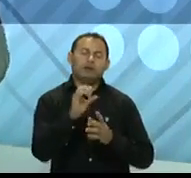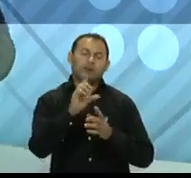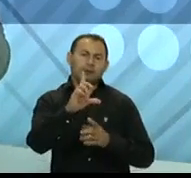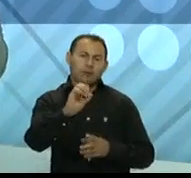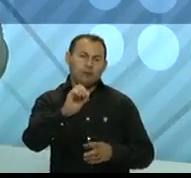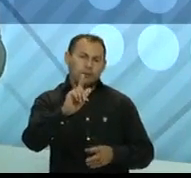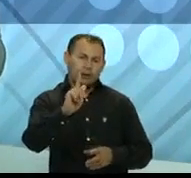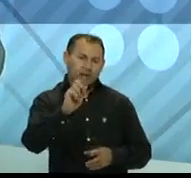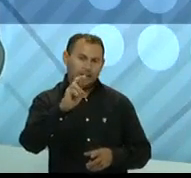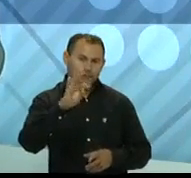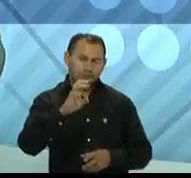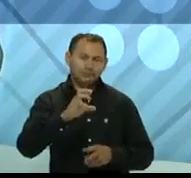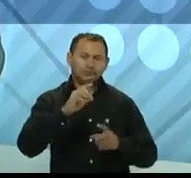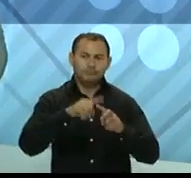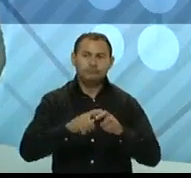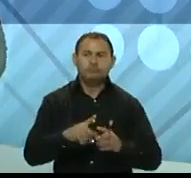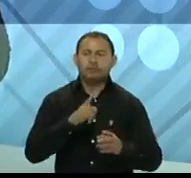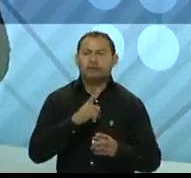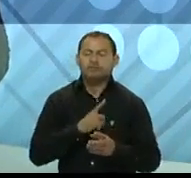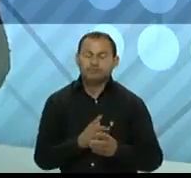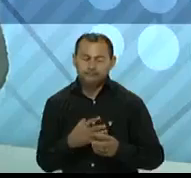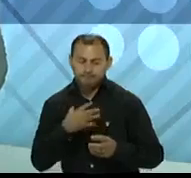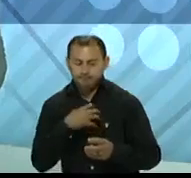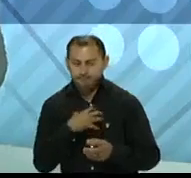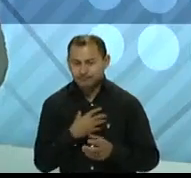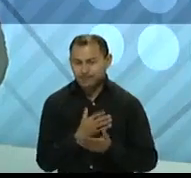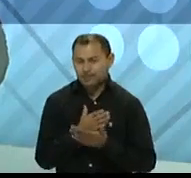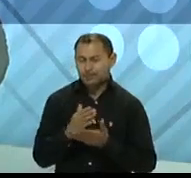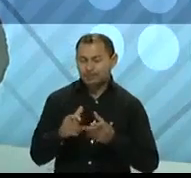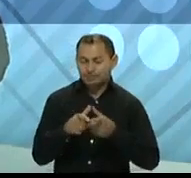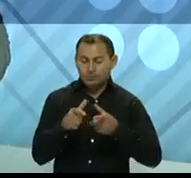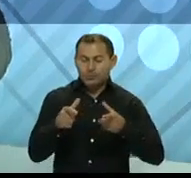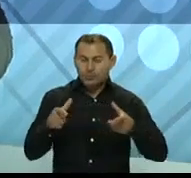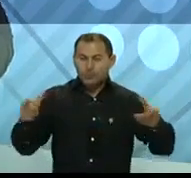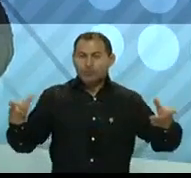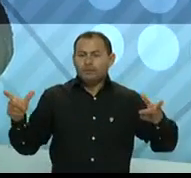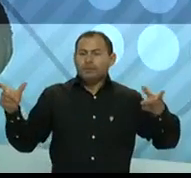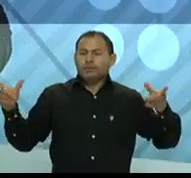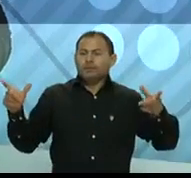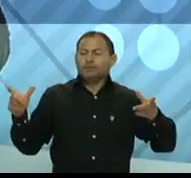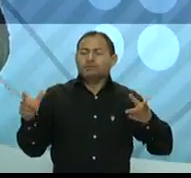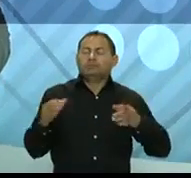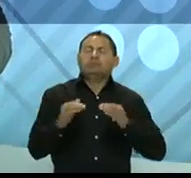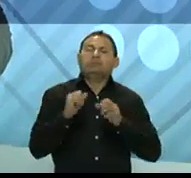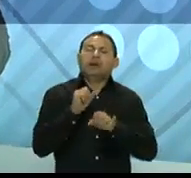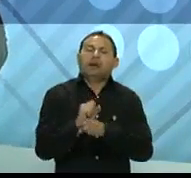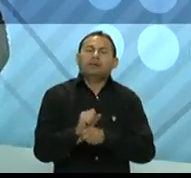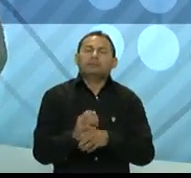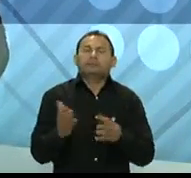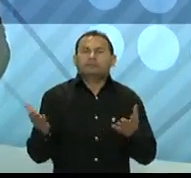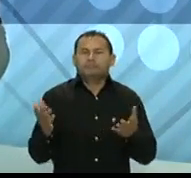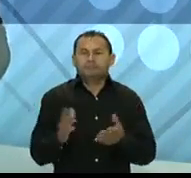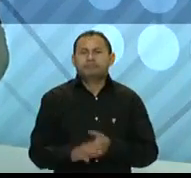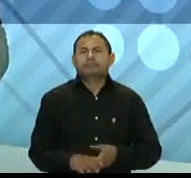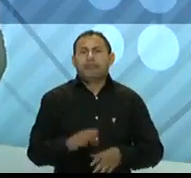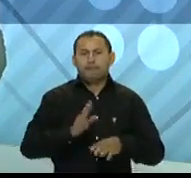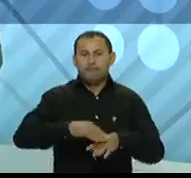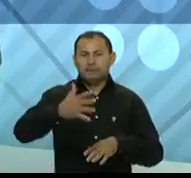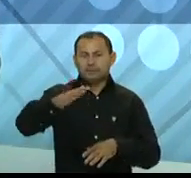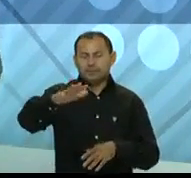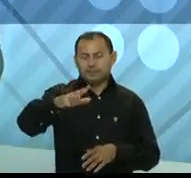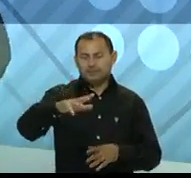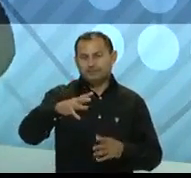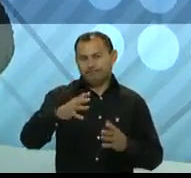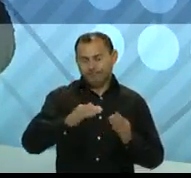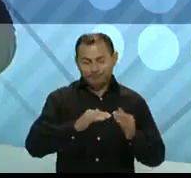logarítmica. Geralmente, a função logarítmica ela tem aquele comportamento em que ela começa a crescer, e daqui a pouco ela se estabiliza. Tá? Então, ela tem mais ou menos